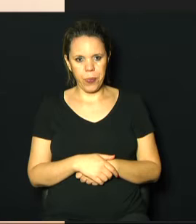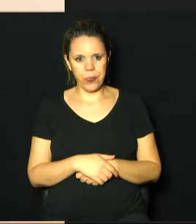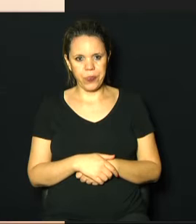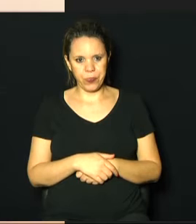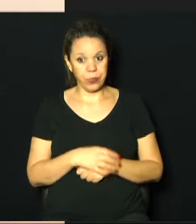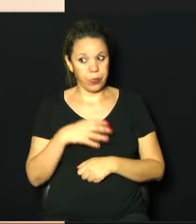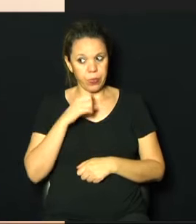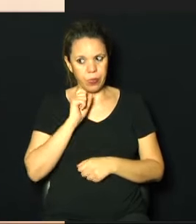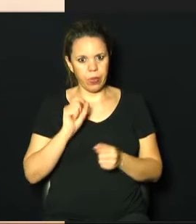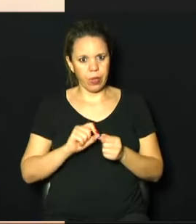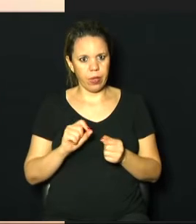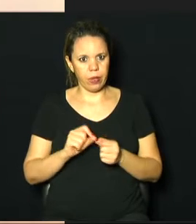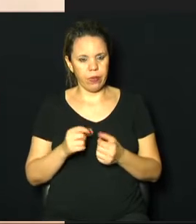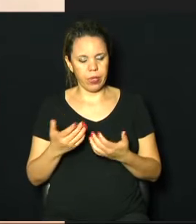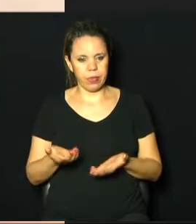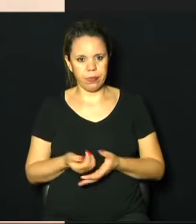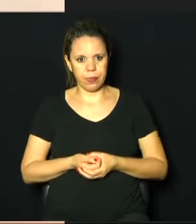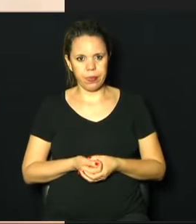E é essa rapidez, né?